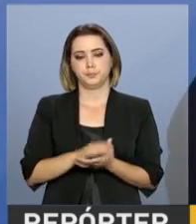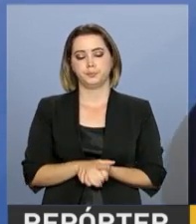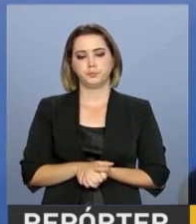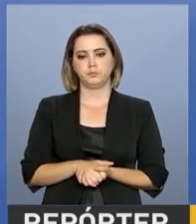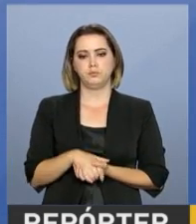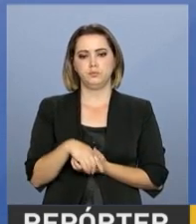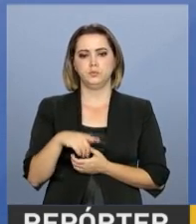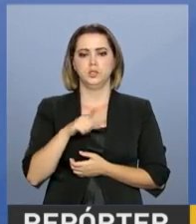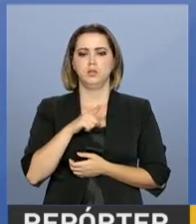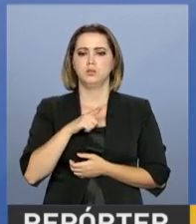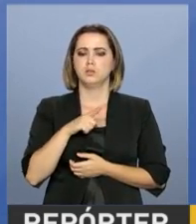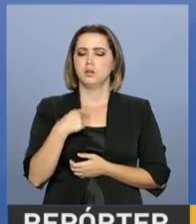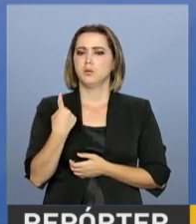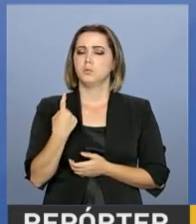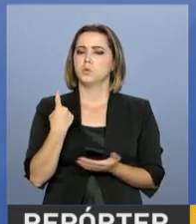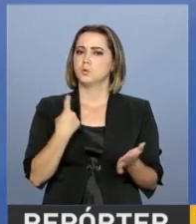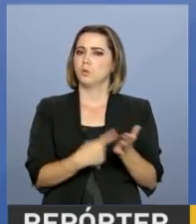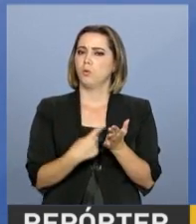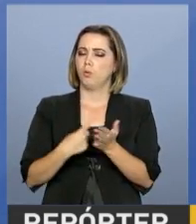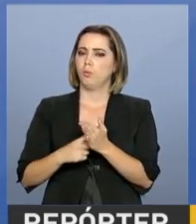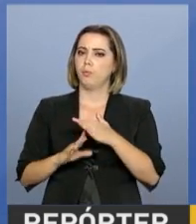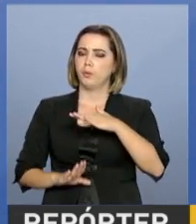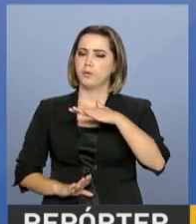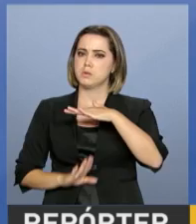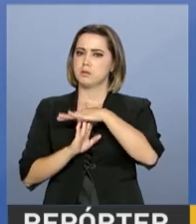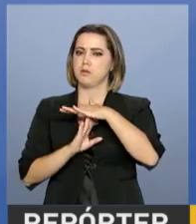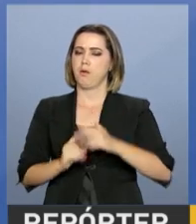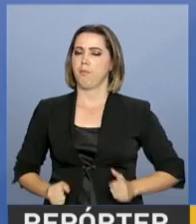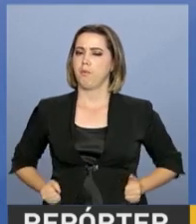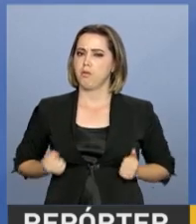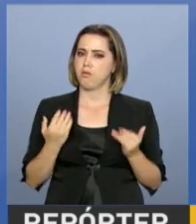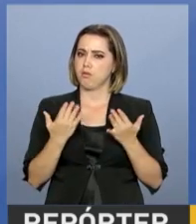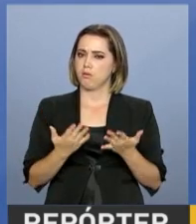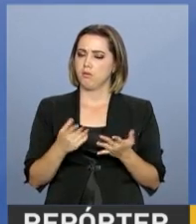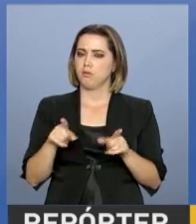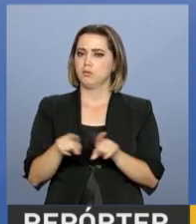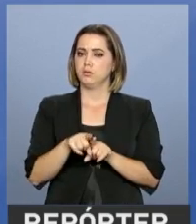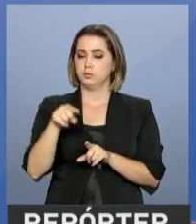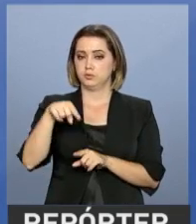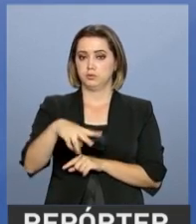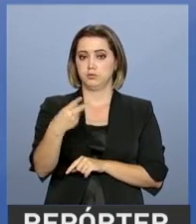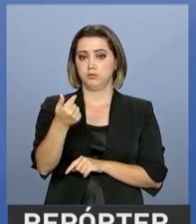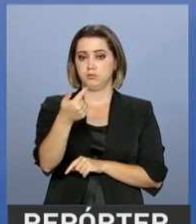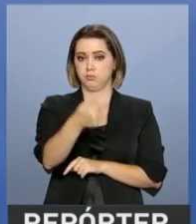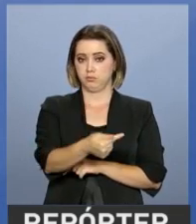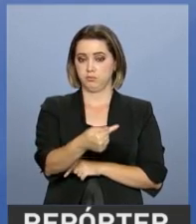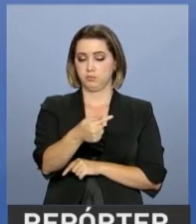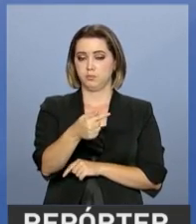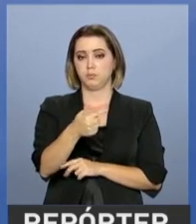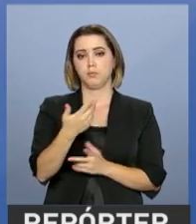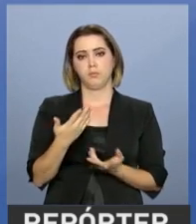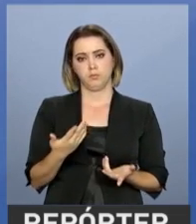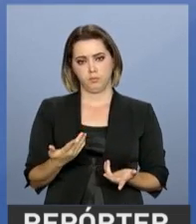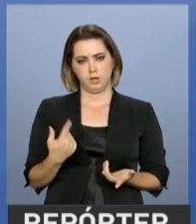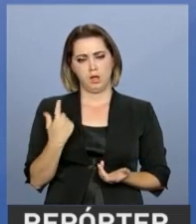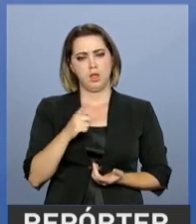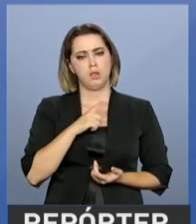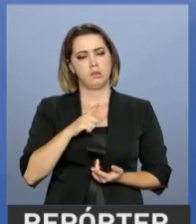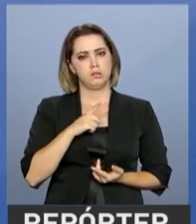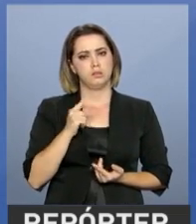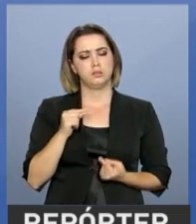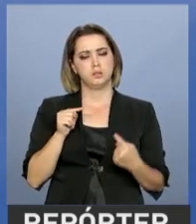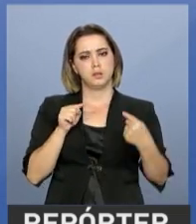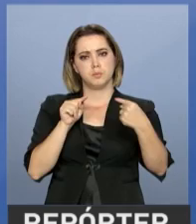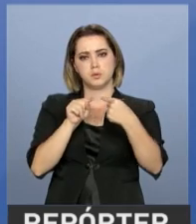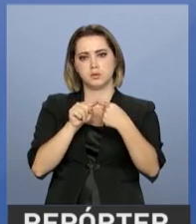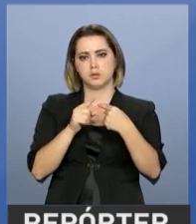compromisso nosso de cumprir a meta de resultado primário para 2017 ponto ah nós temos uma meta de